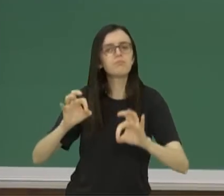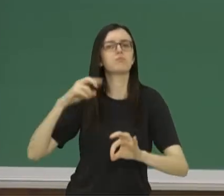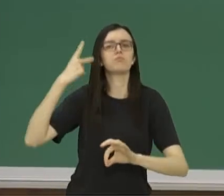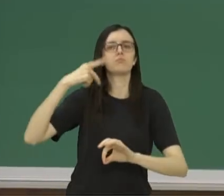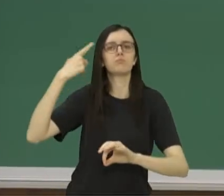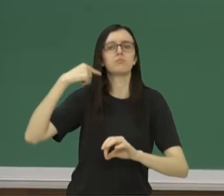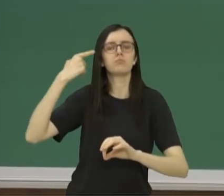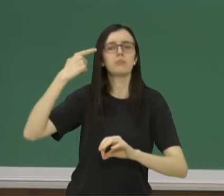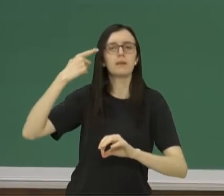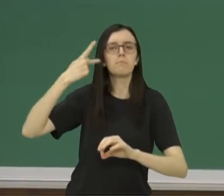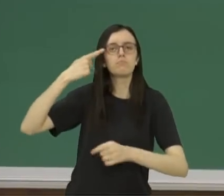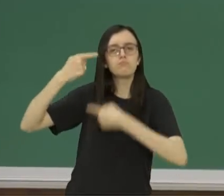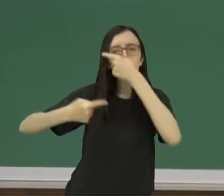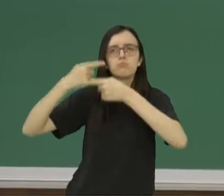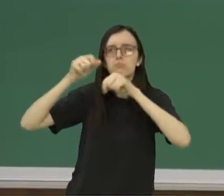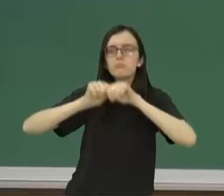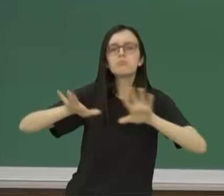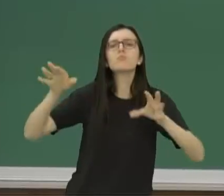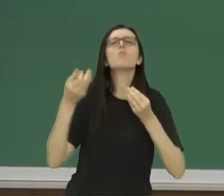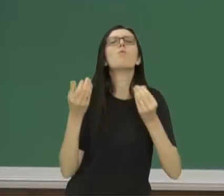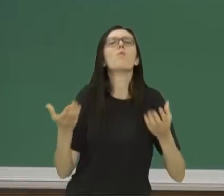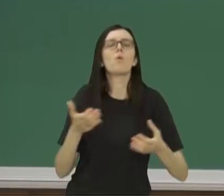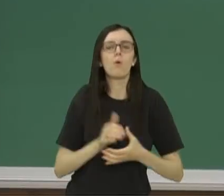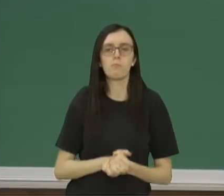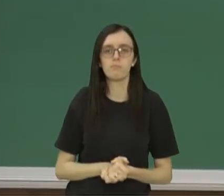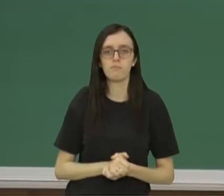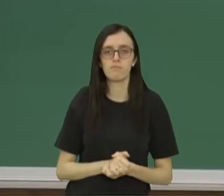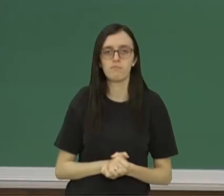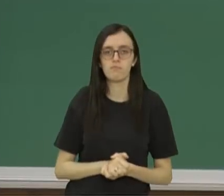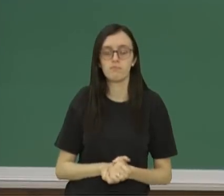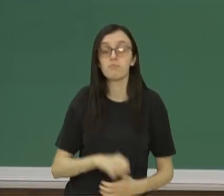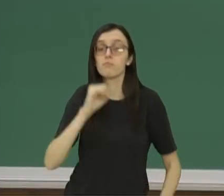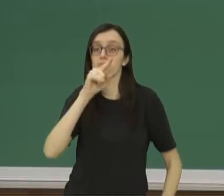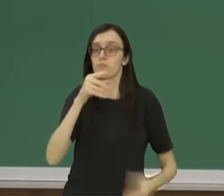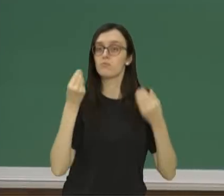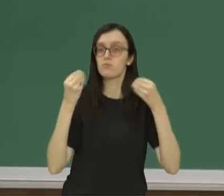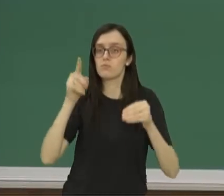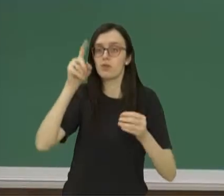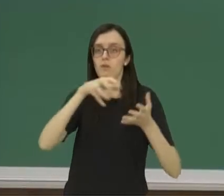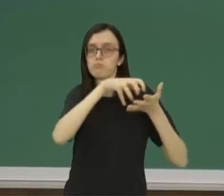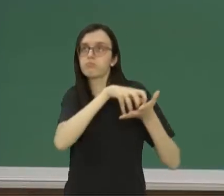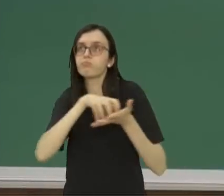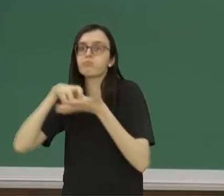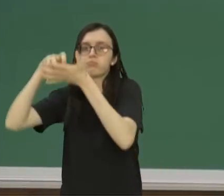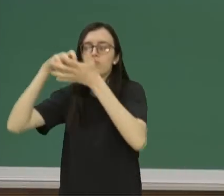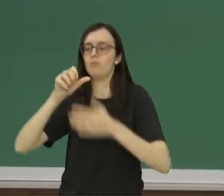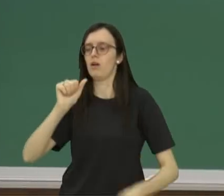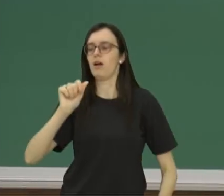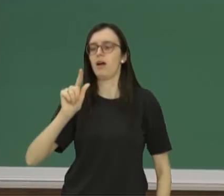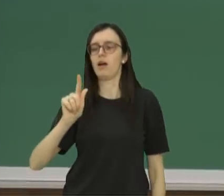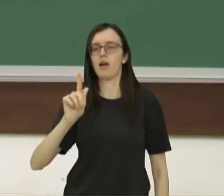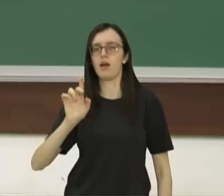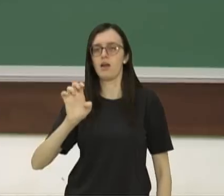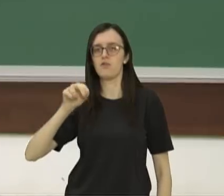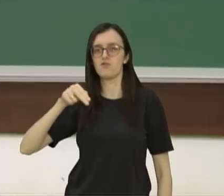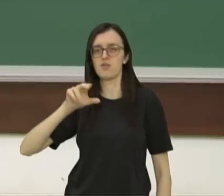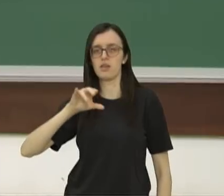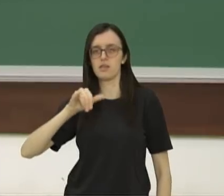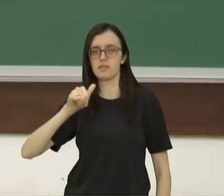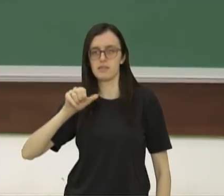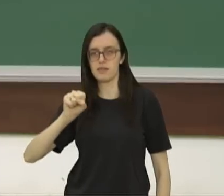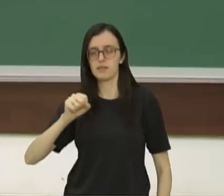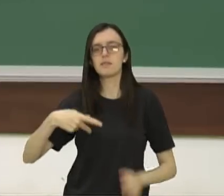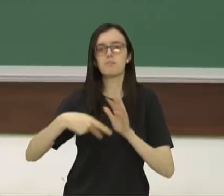política nacional de desenvolvimento regional? Se você colocou agências nacionais, está certo. Aí você fala, mas como